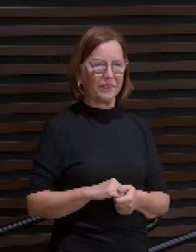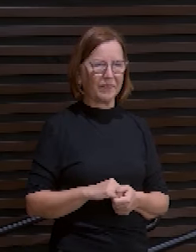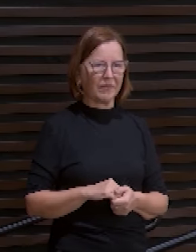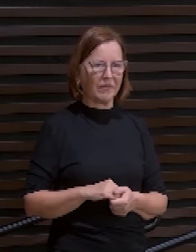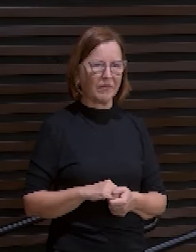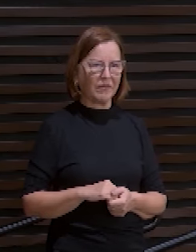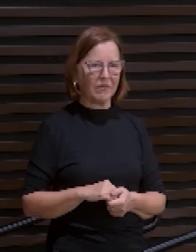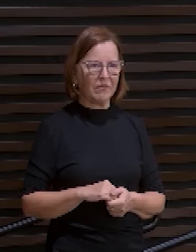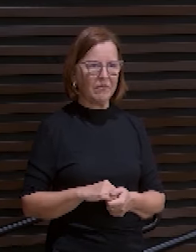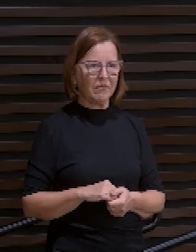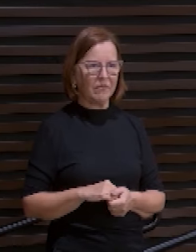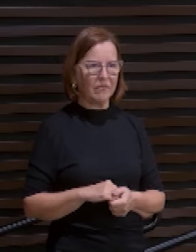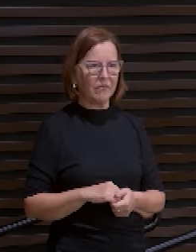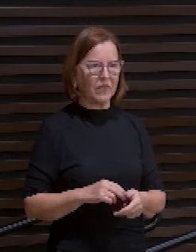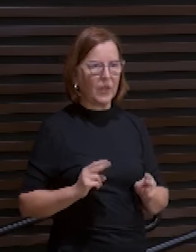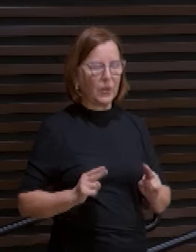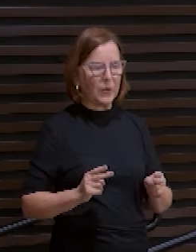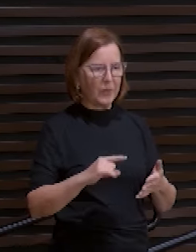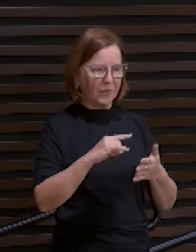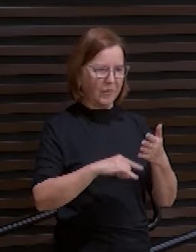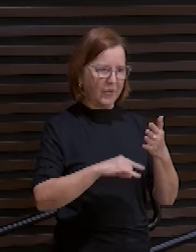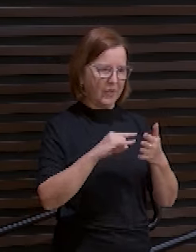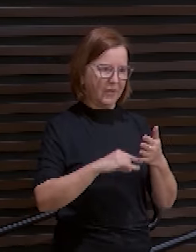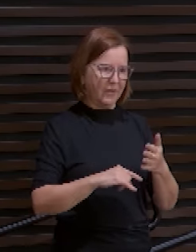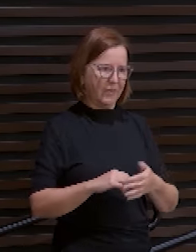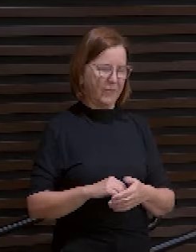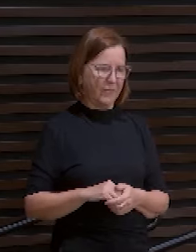importante continuando no boletim